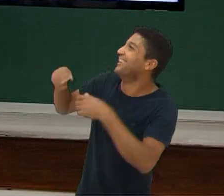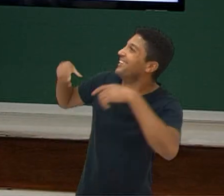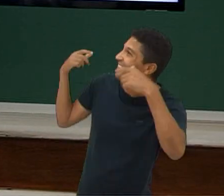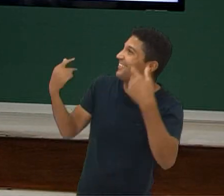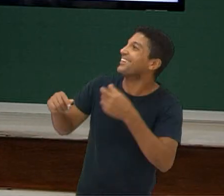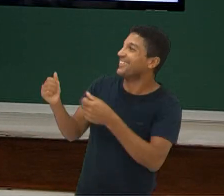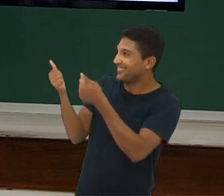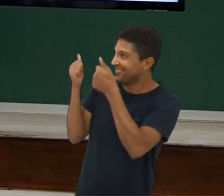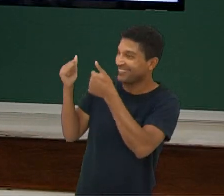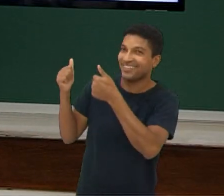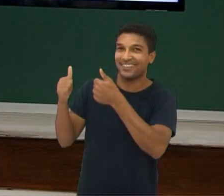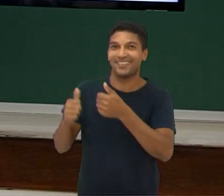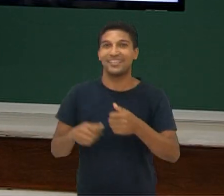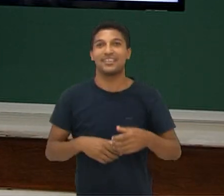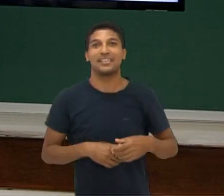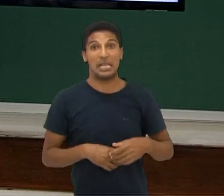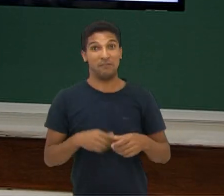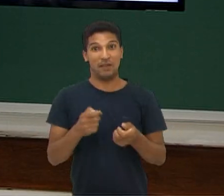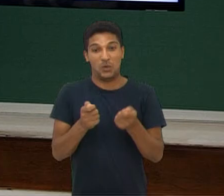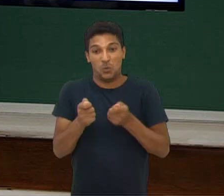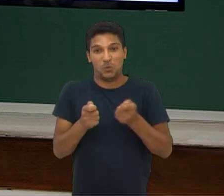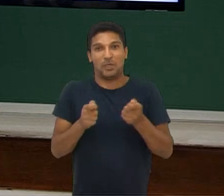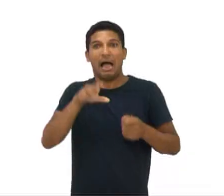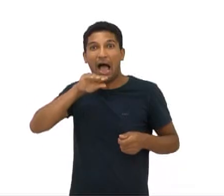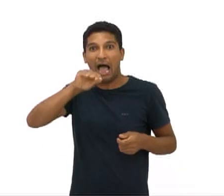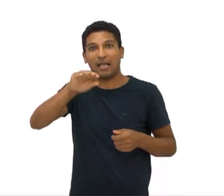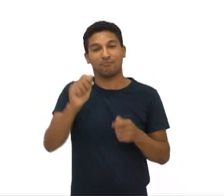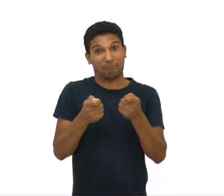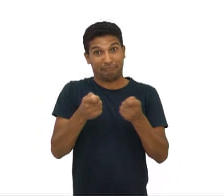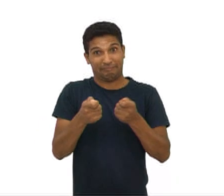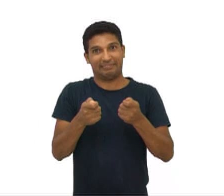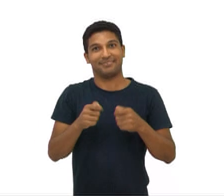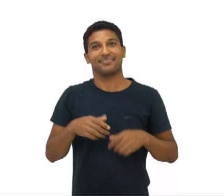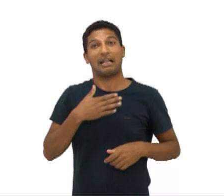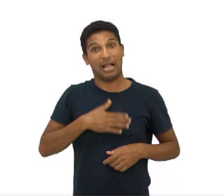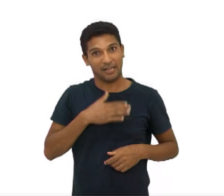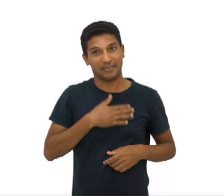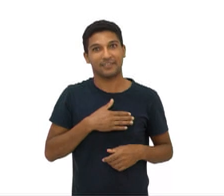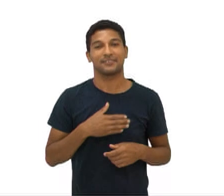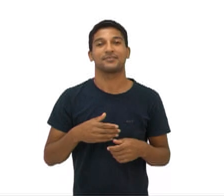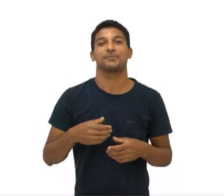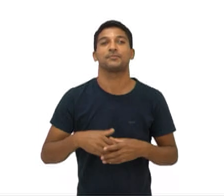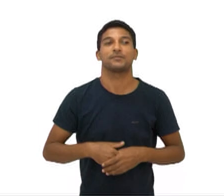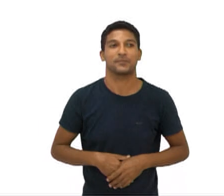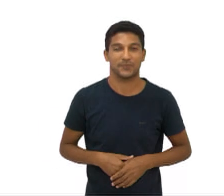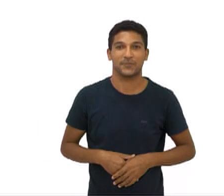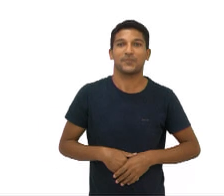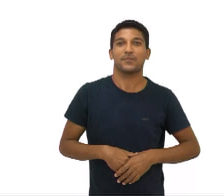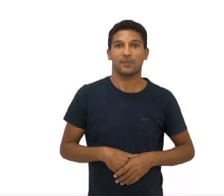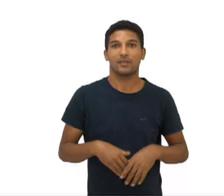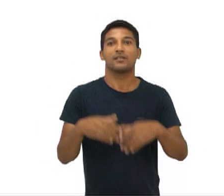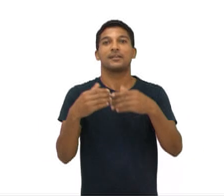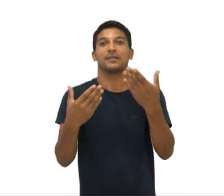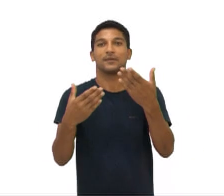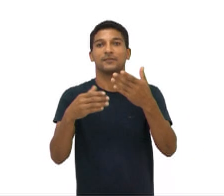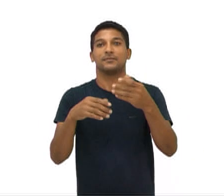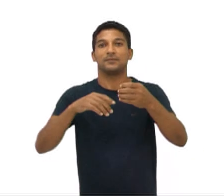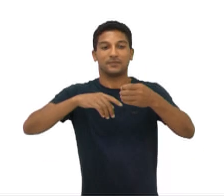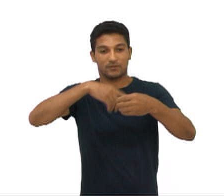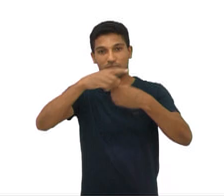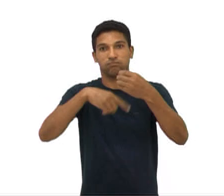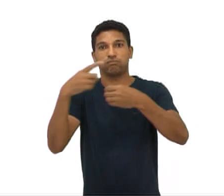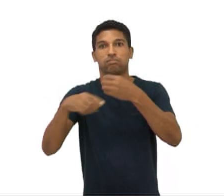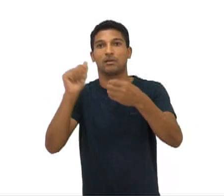controlar, viu, Isaías? Perdão. Galera, então a segunda lei de radioatividade. Quando um átomo emite uma partícula beta,